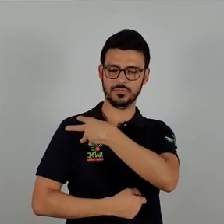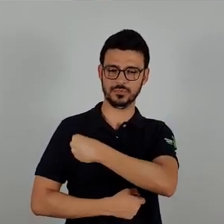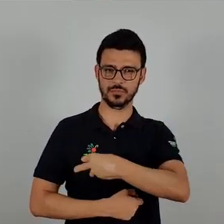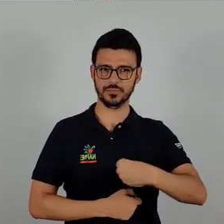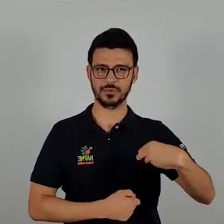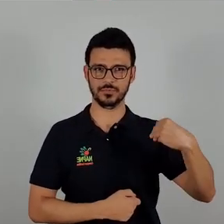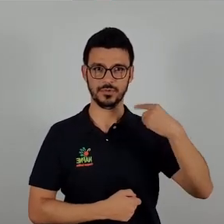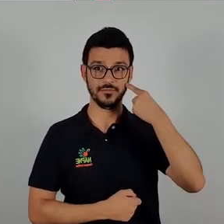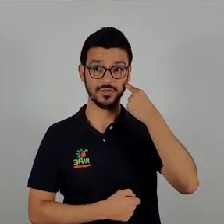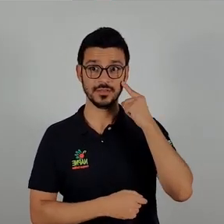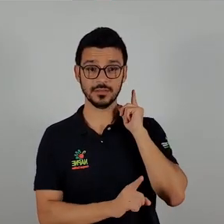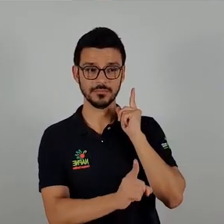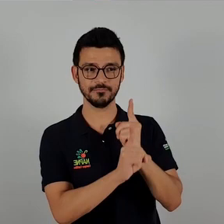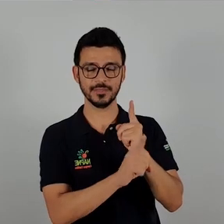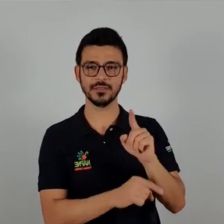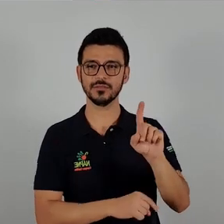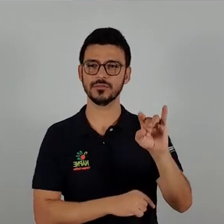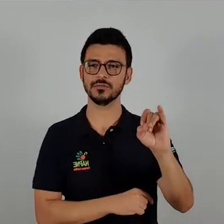Tá?